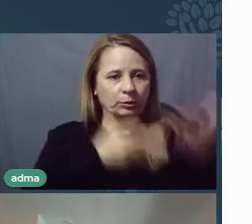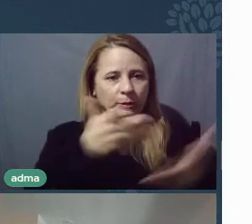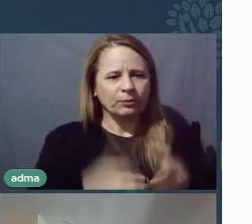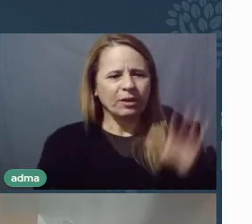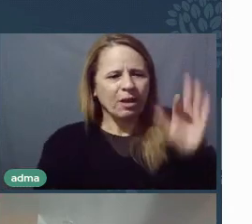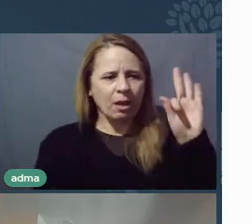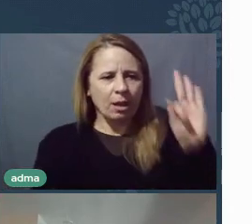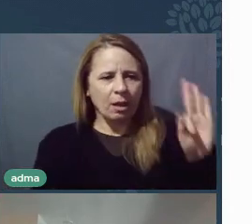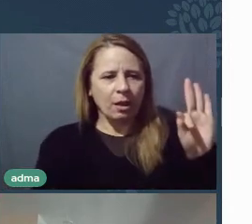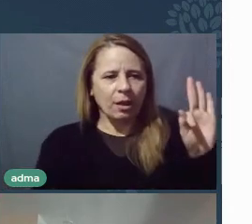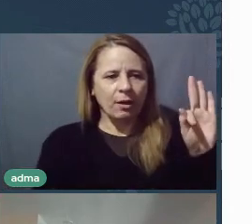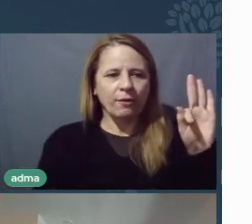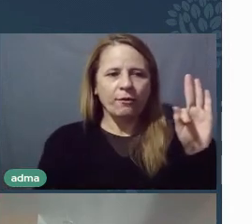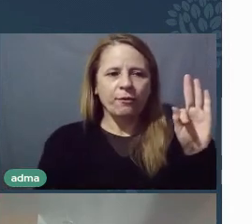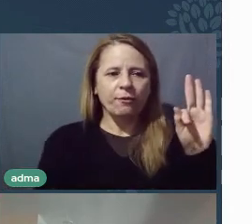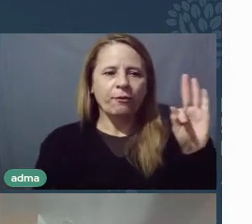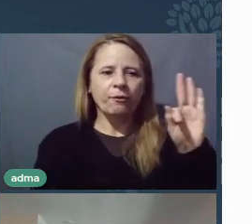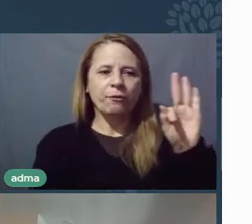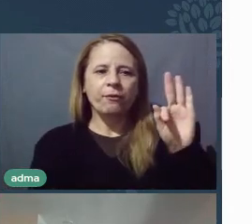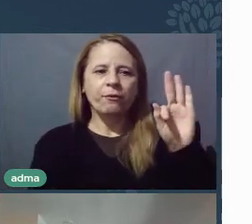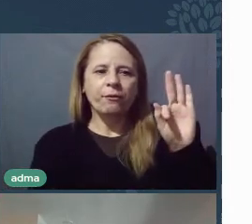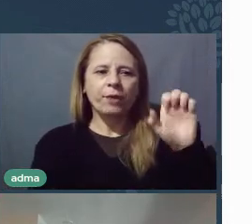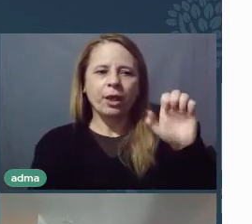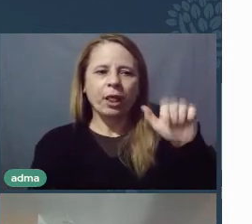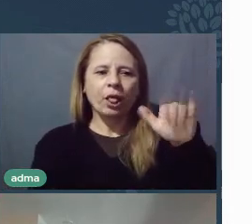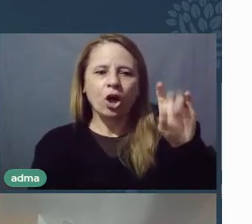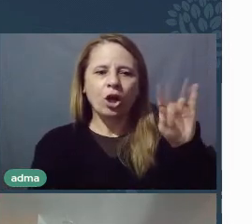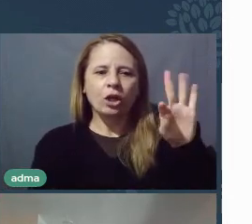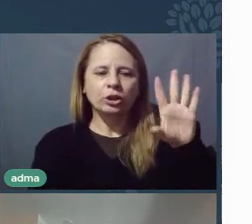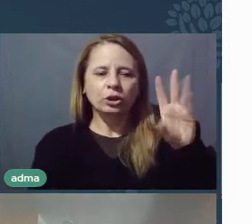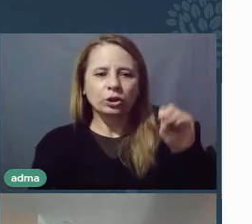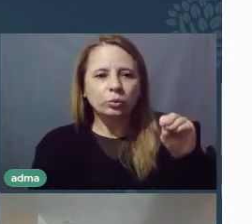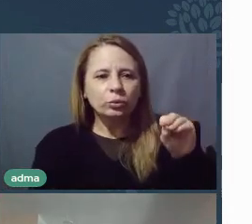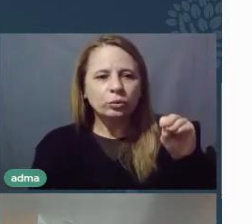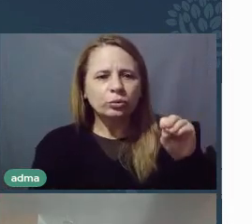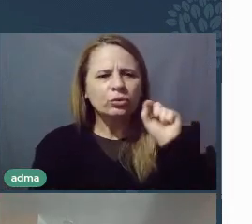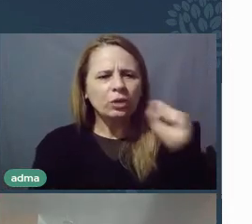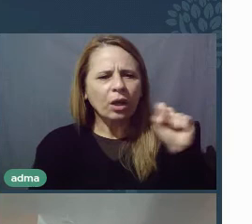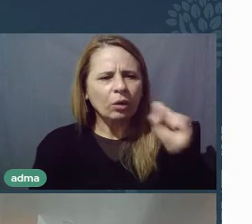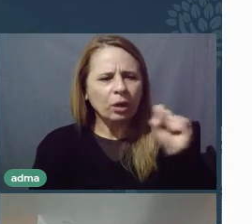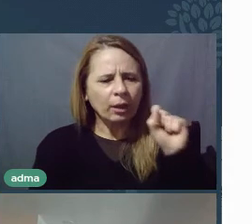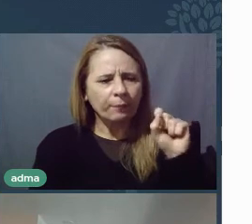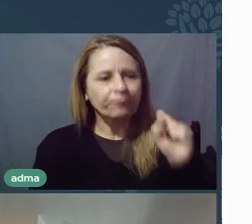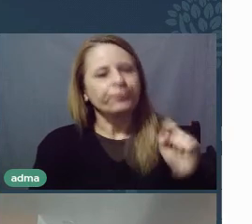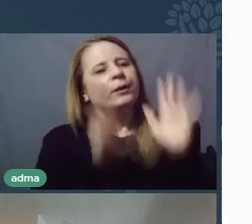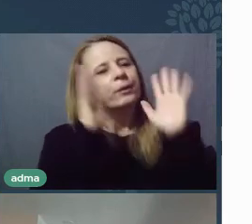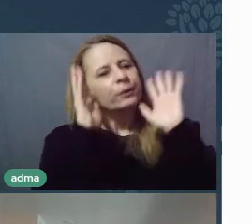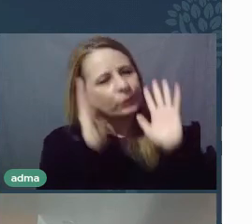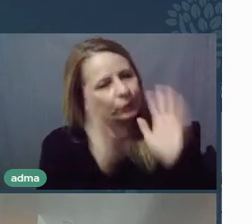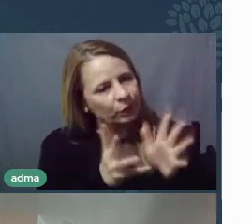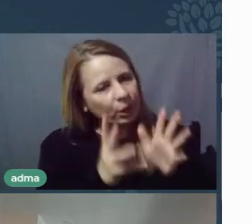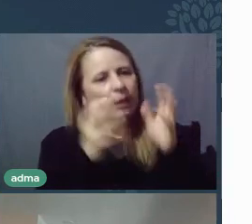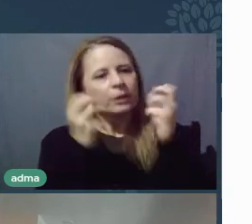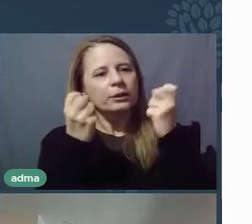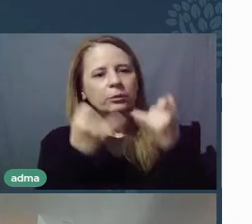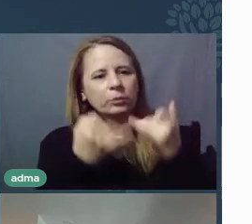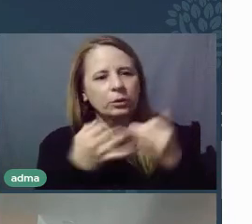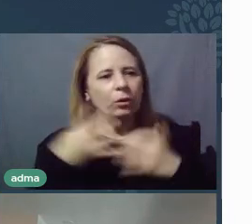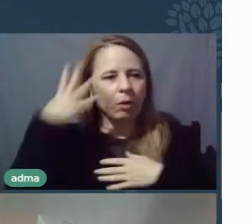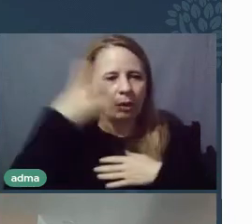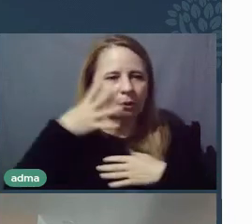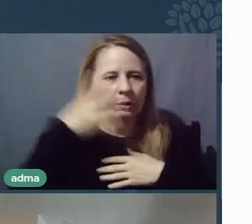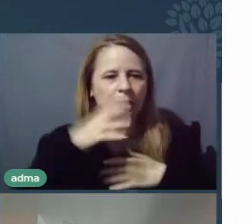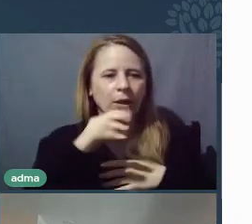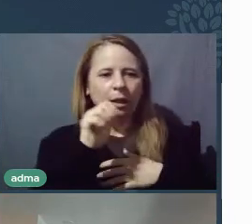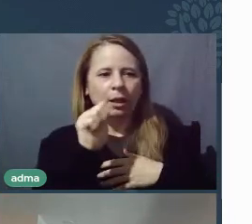fenótipo asma-obesidade? Então, nós sabemos que, como já foi dito aqui por todas as palestras excelentes que me antecederam, que a asma é